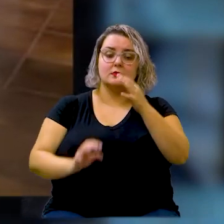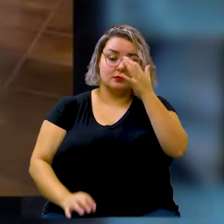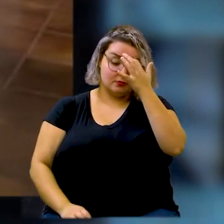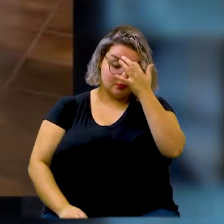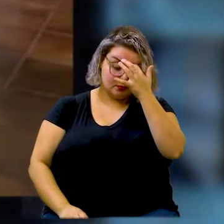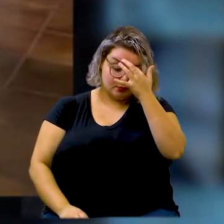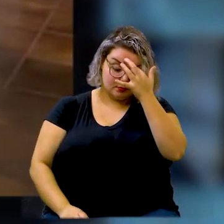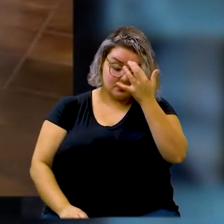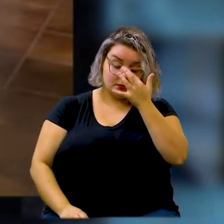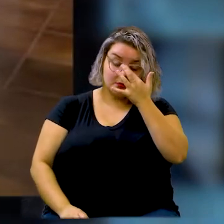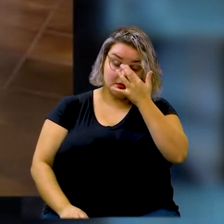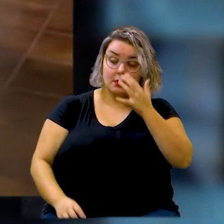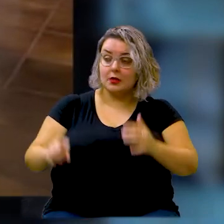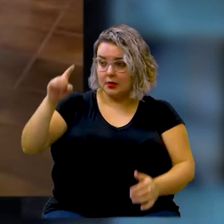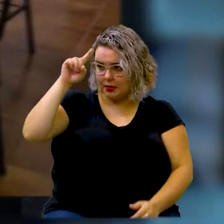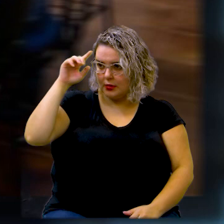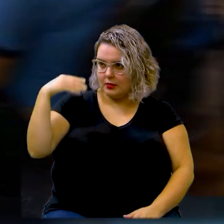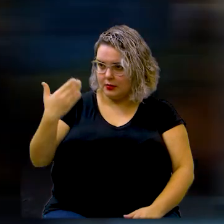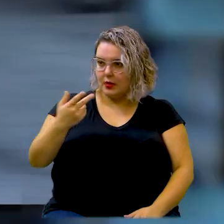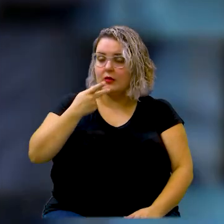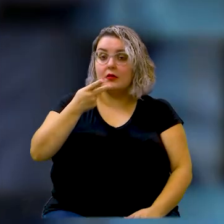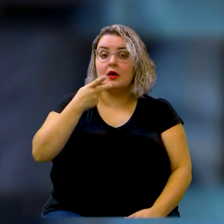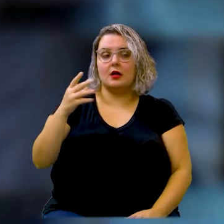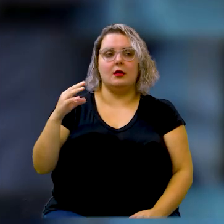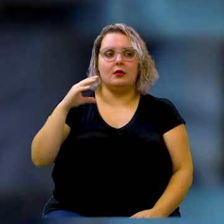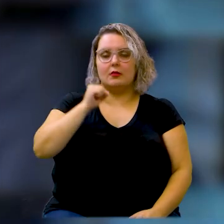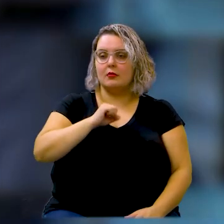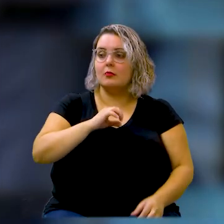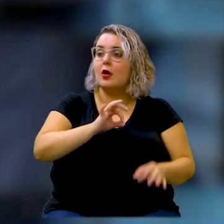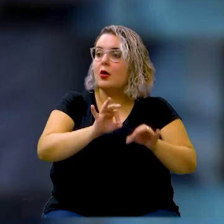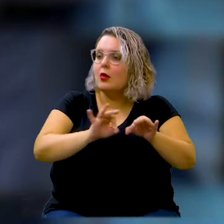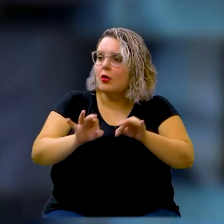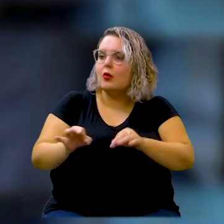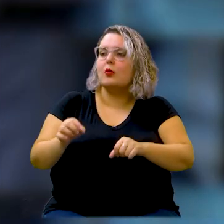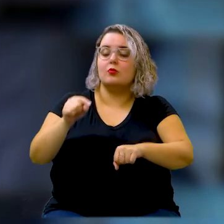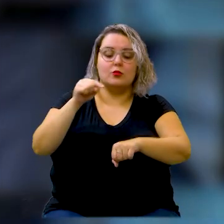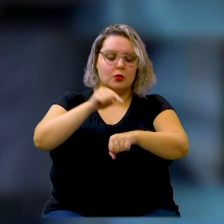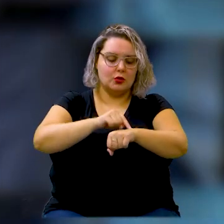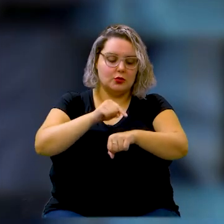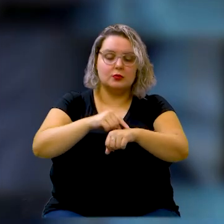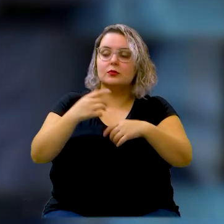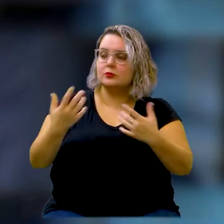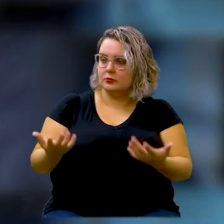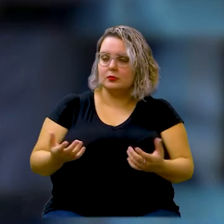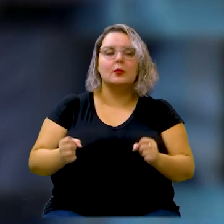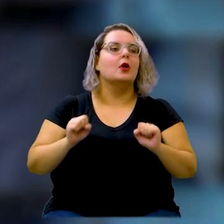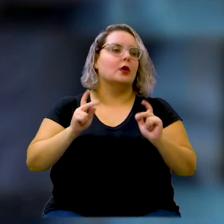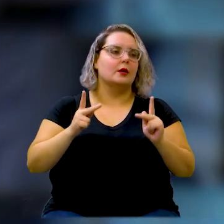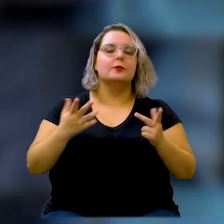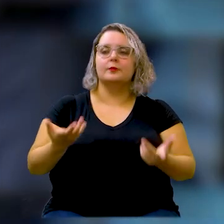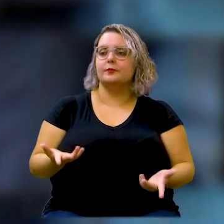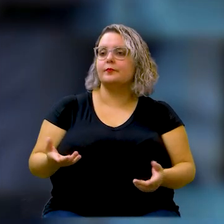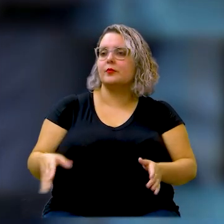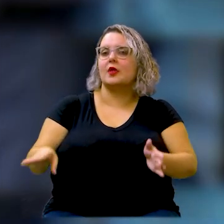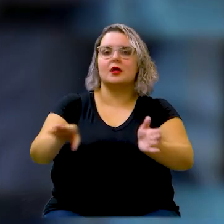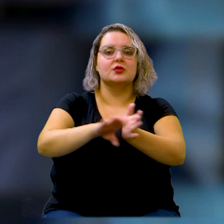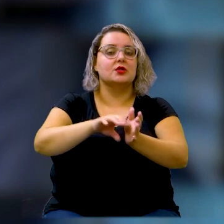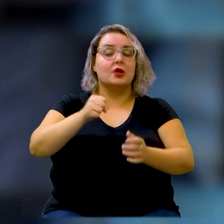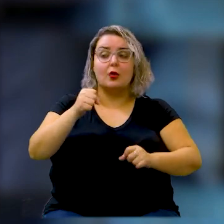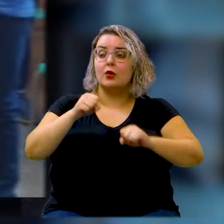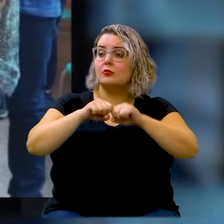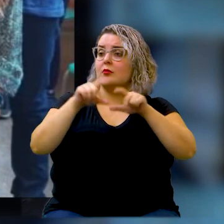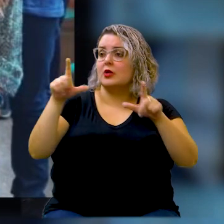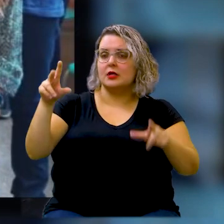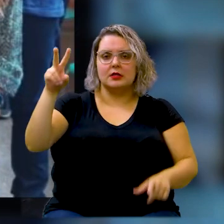E nas atividades do dia a dia, vamos falar rapidamente assim sobre o cronograma, vamos falar assim. Tá. A galera entra 8 da manhã,